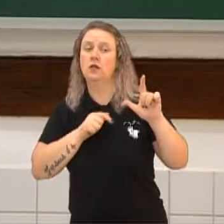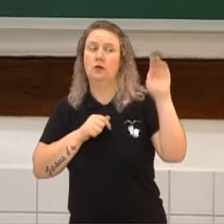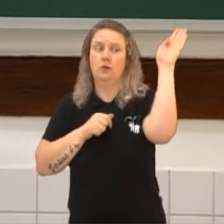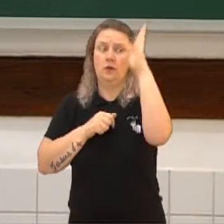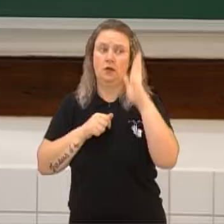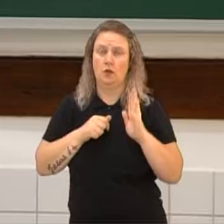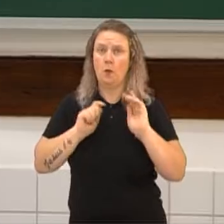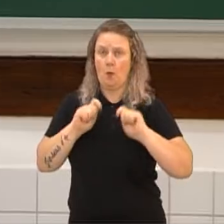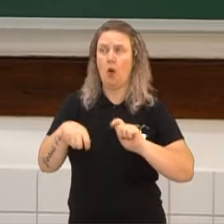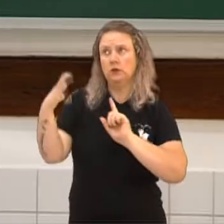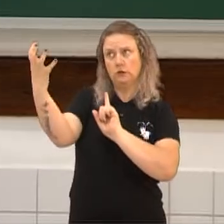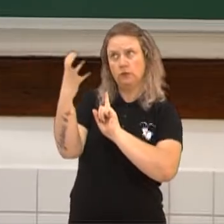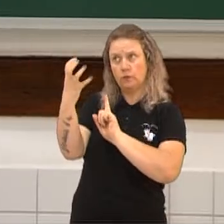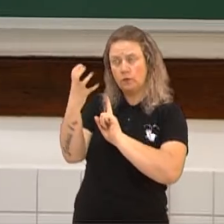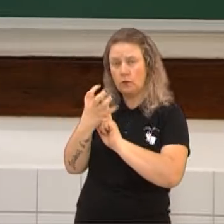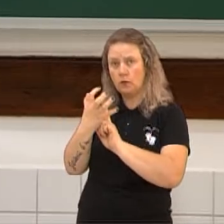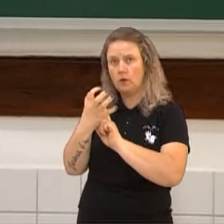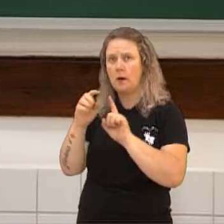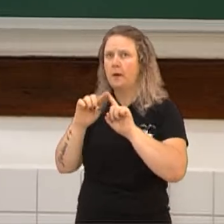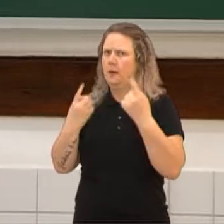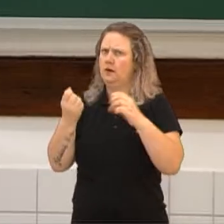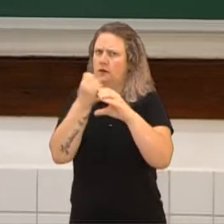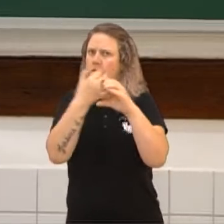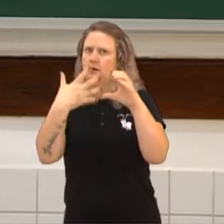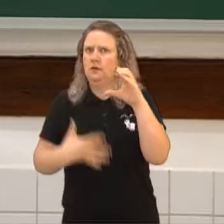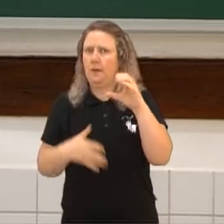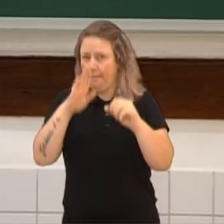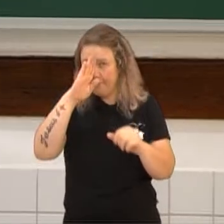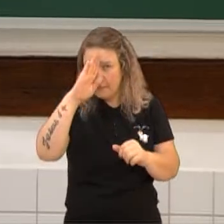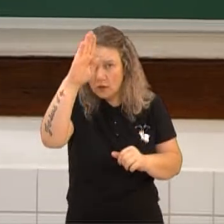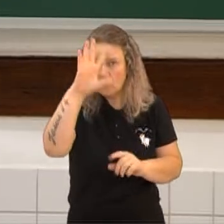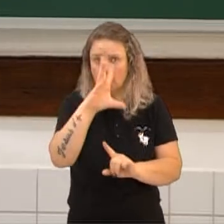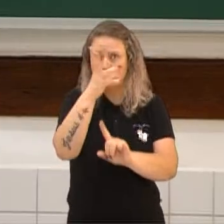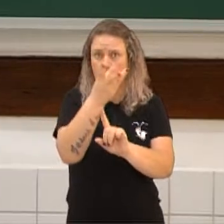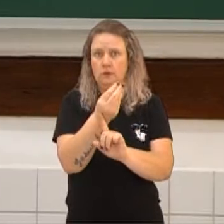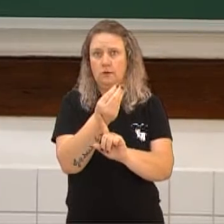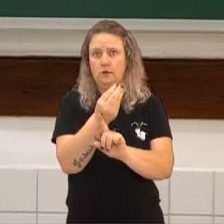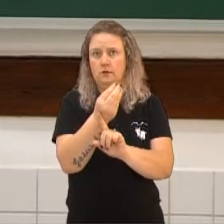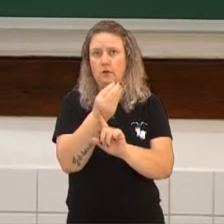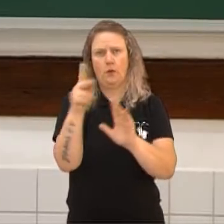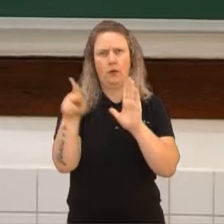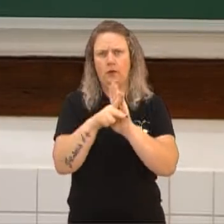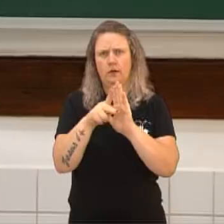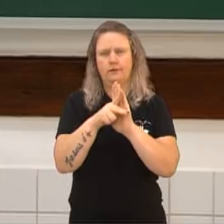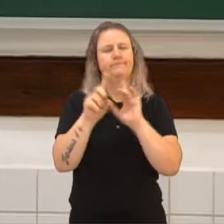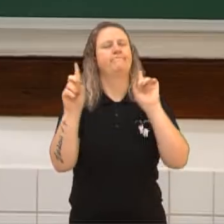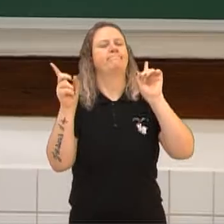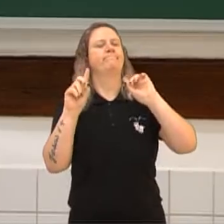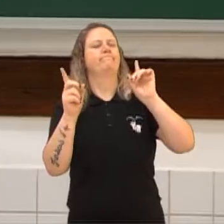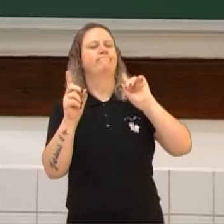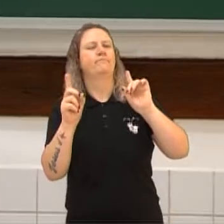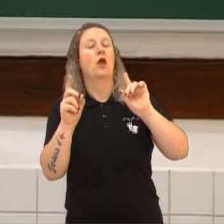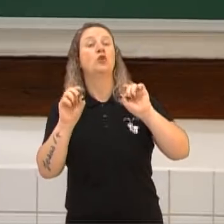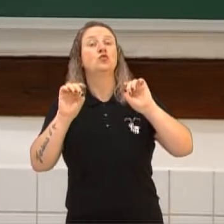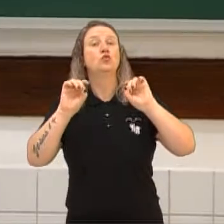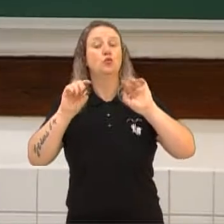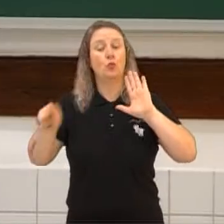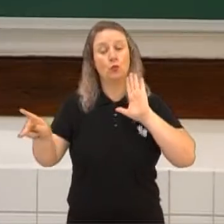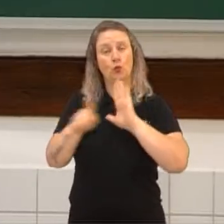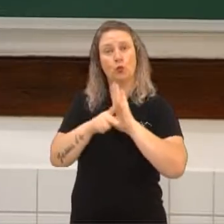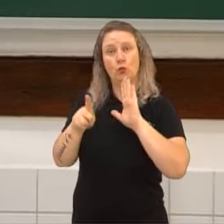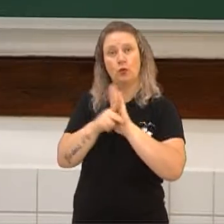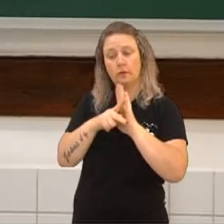uma influência, mas não é a característica principal dessa arte reproduzir uma arte lusitana, e sim produzir uma